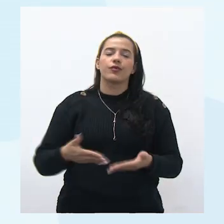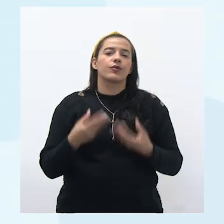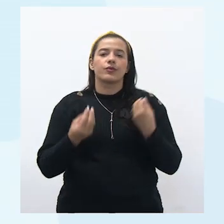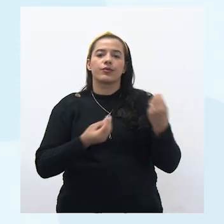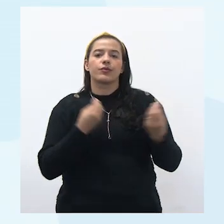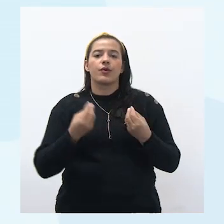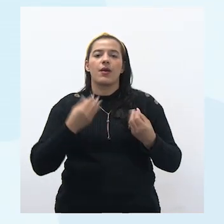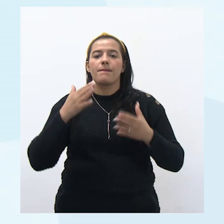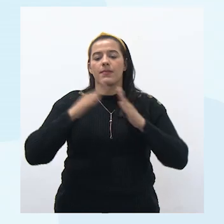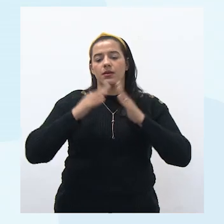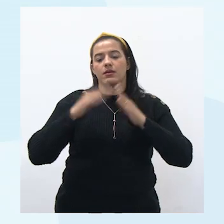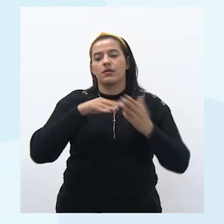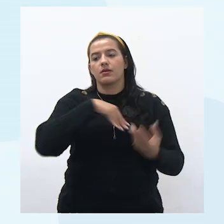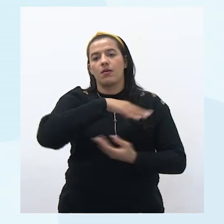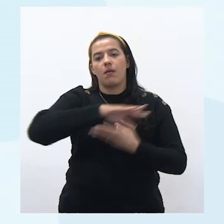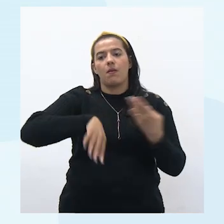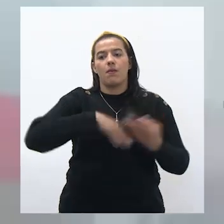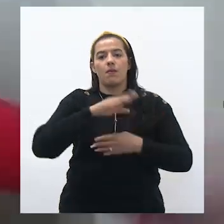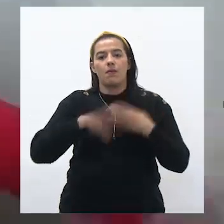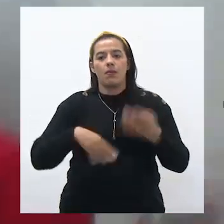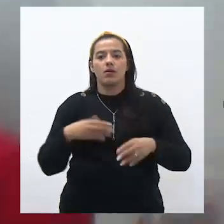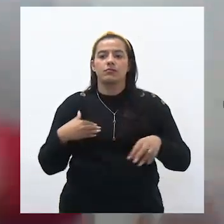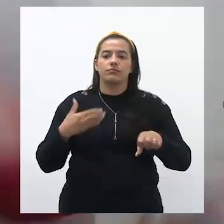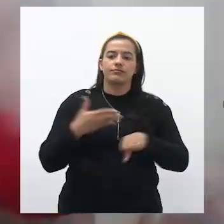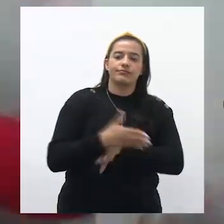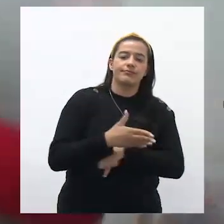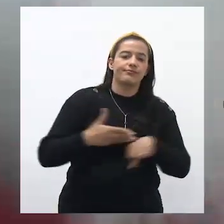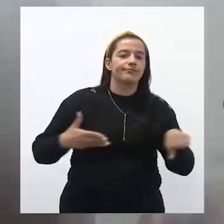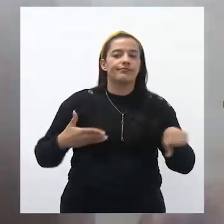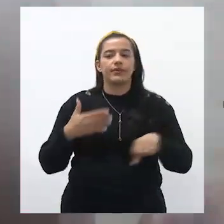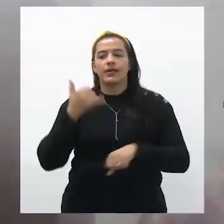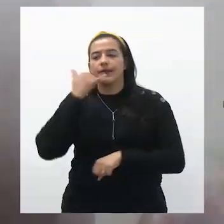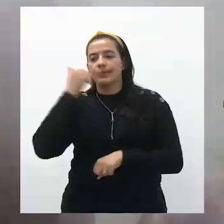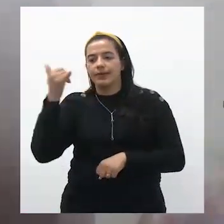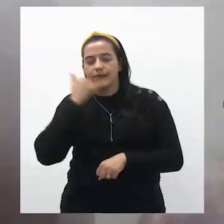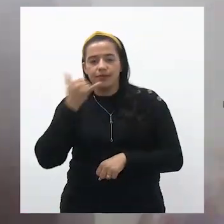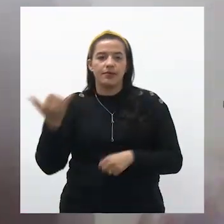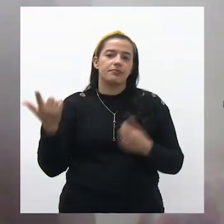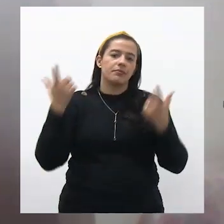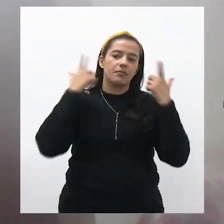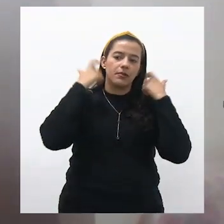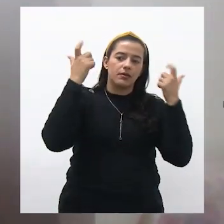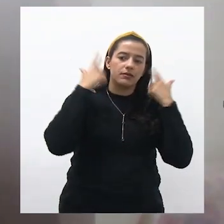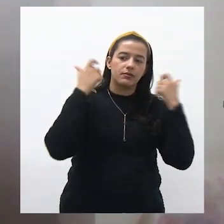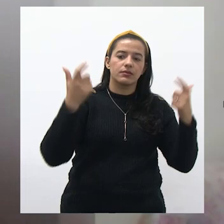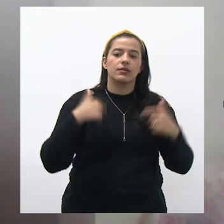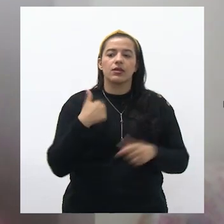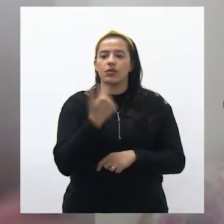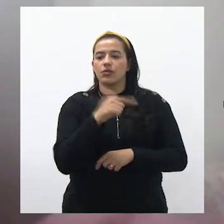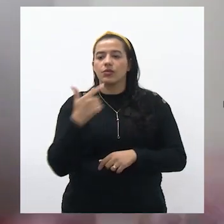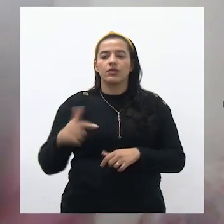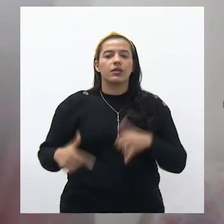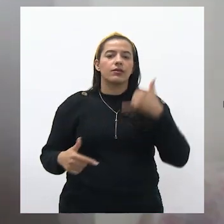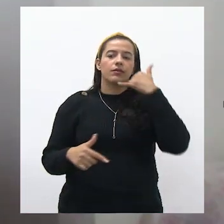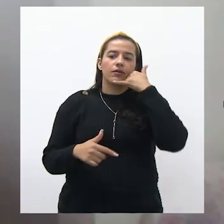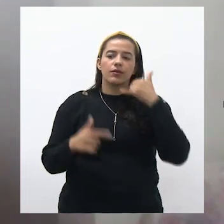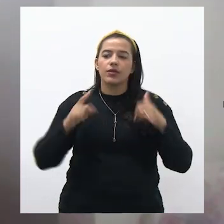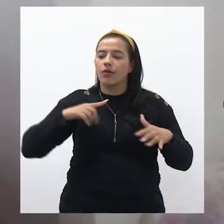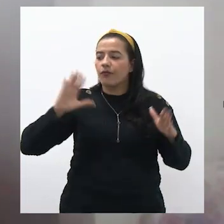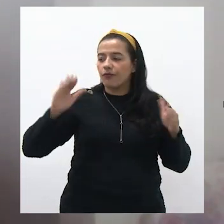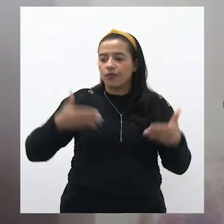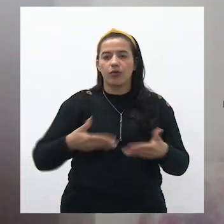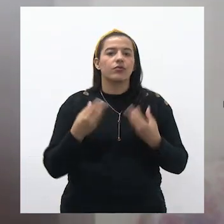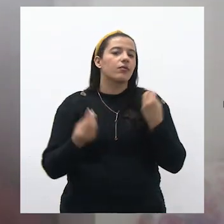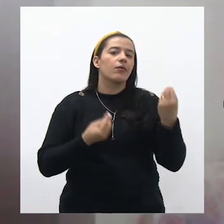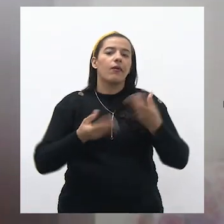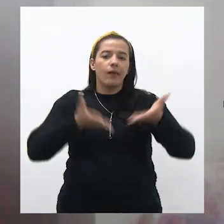casa é uma bagunça, todo mundo entra e sai toda hora. O telefone fica pitando, sabe? Eu não tenho nem o telefone. Como é que você quer que eu tenha foco, professor?